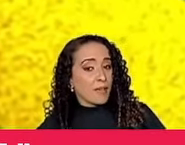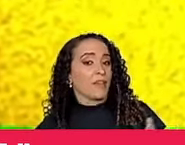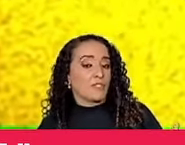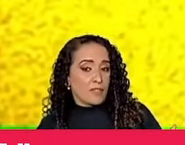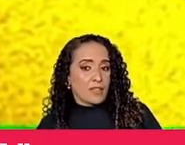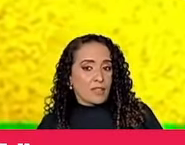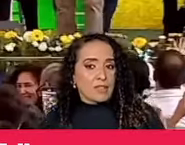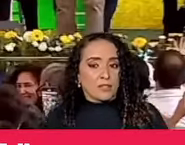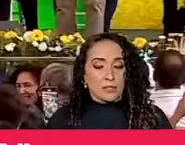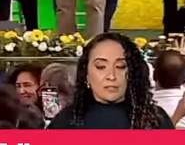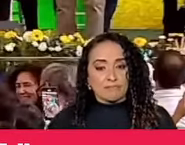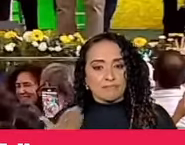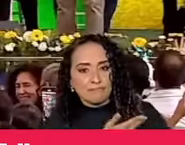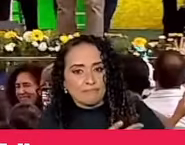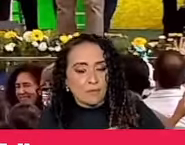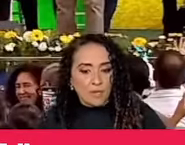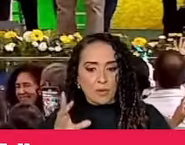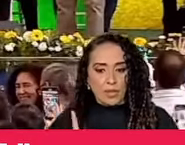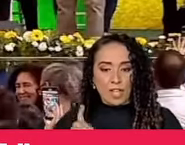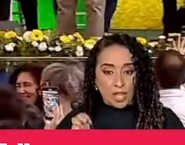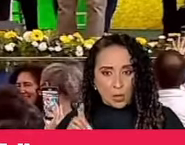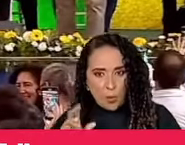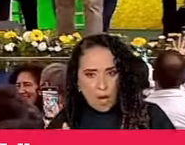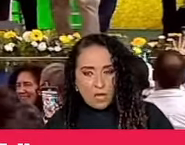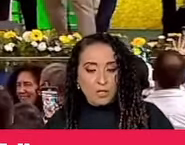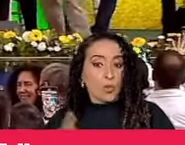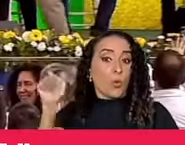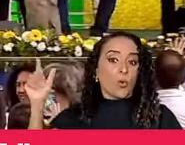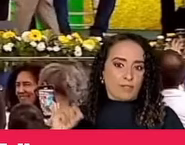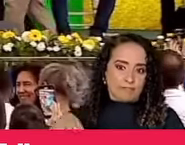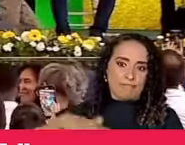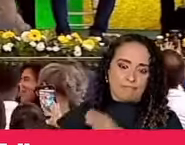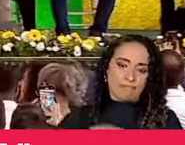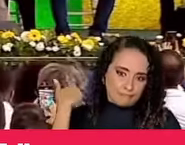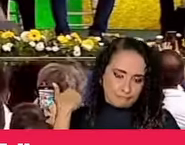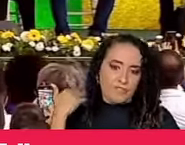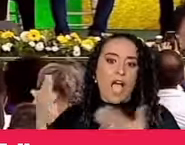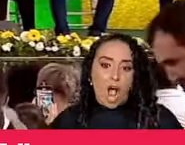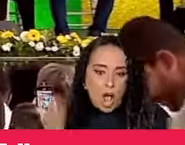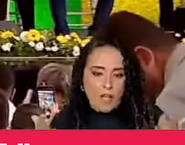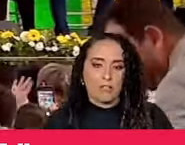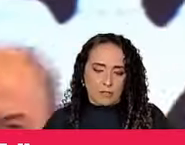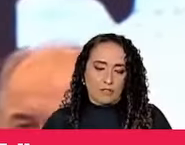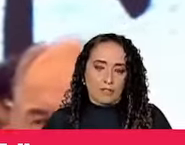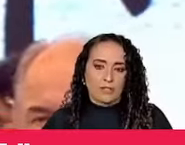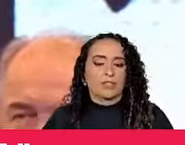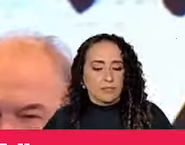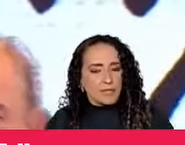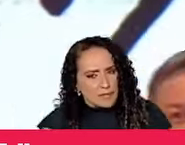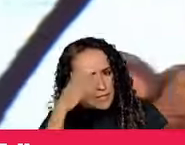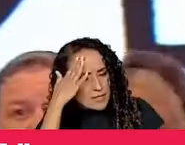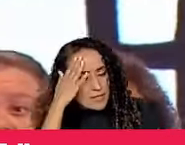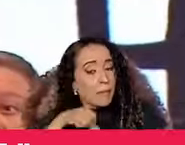diferença do companheiro Eduardo Paes, quando governou da outra vez, você sabe a diferença do Eduardo Paes agora, e vocês sabem quem